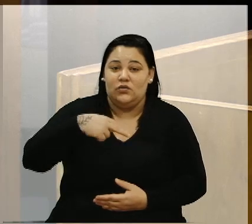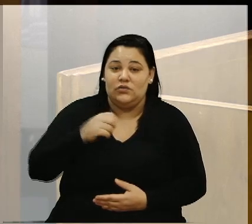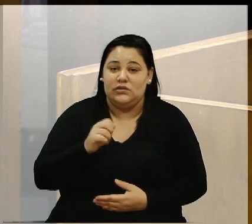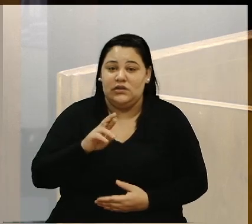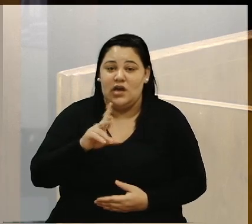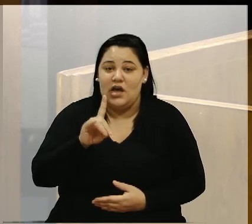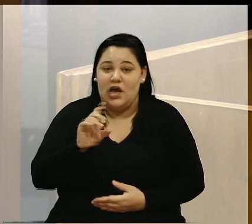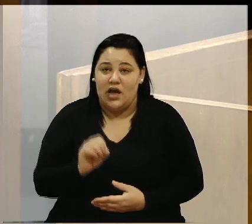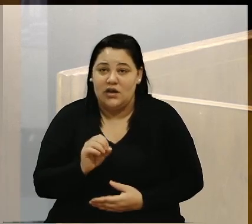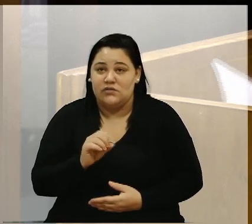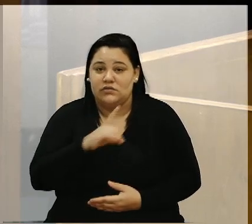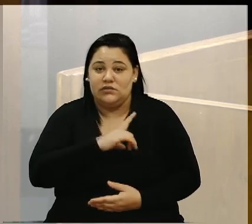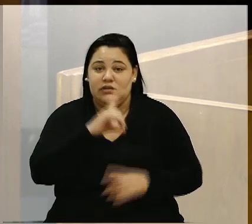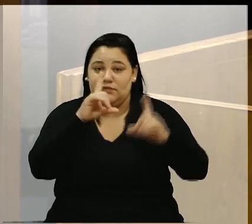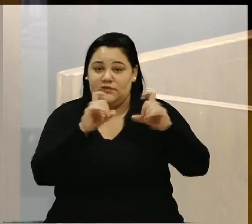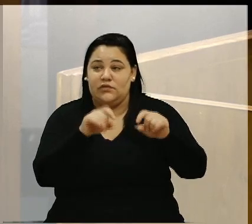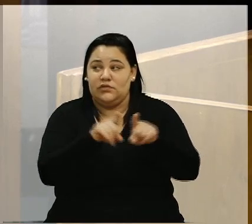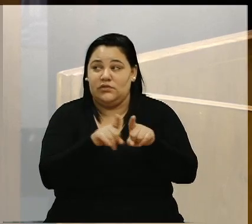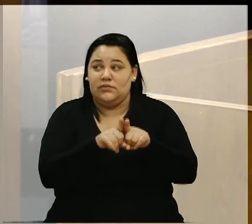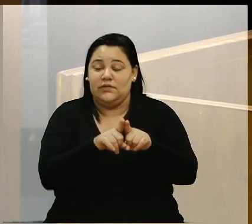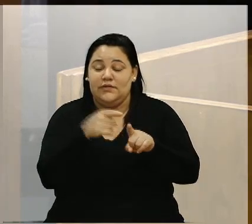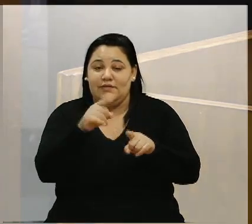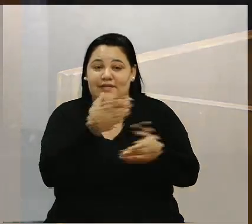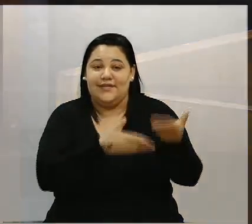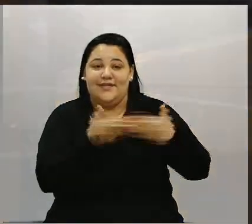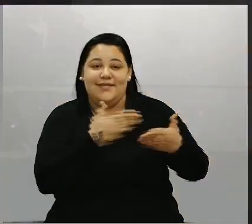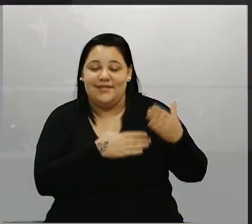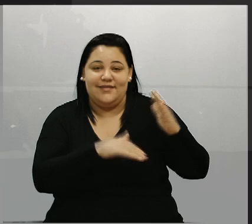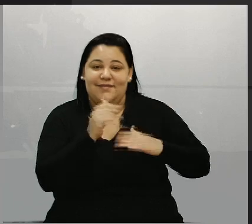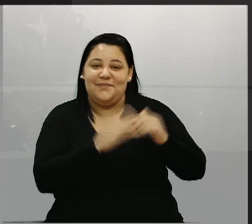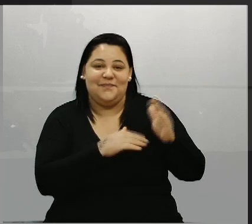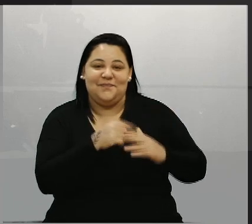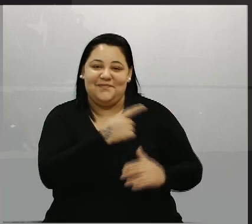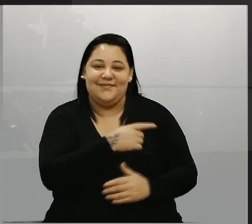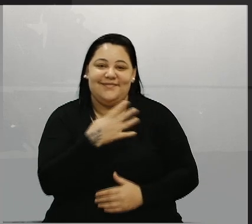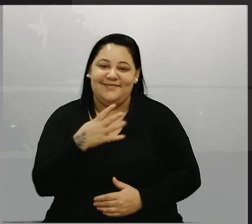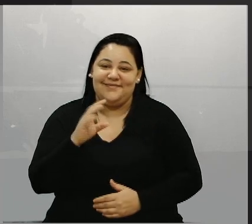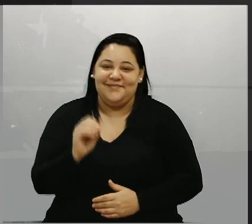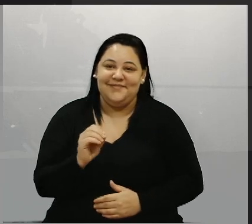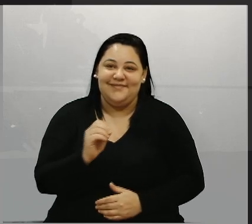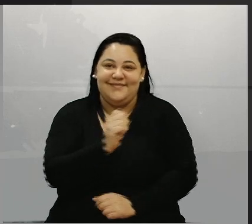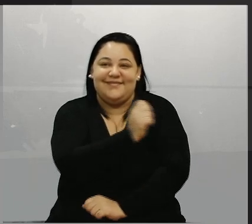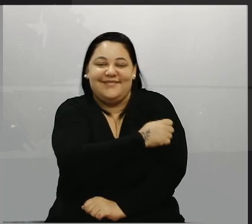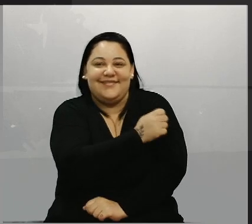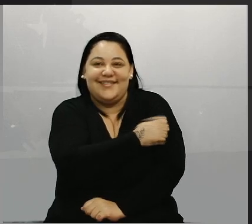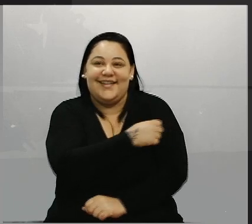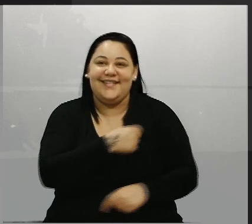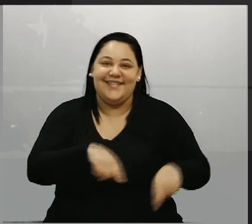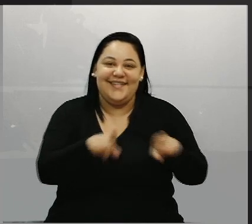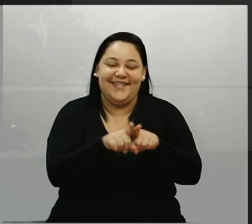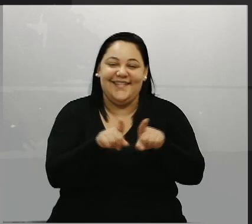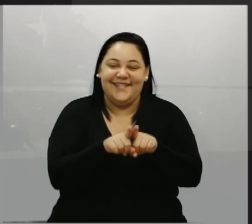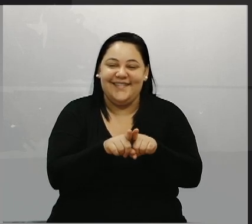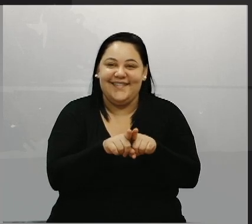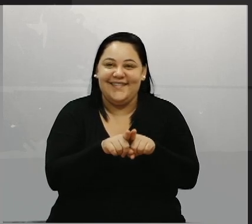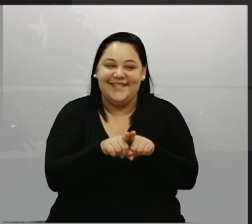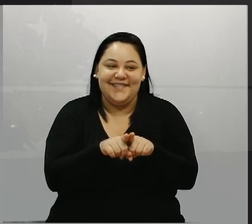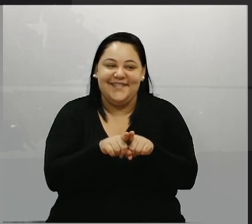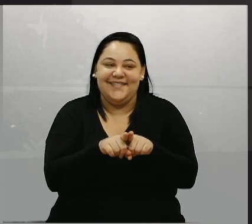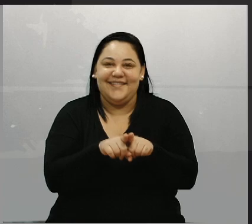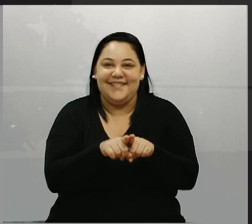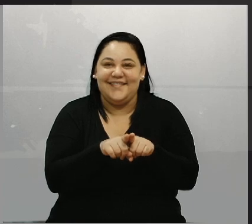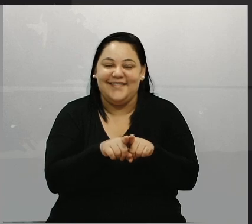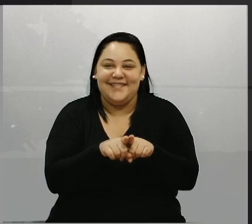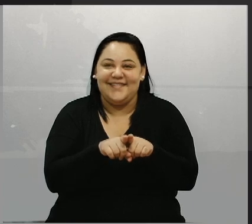fotos ali, vocês podem passar, que vai atender praticamente 140 alunos, tá? Que é lá, quem vai na região do São